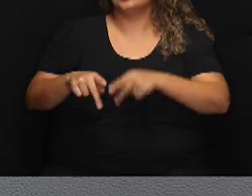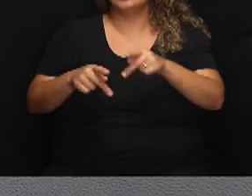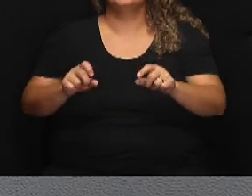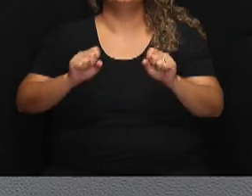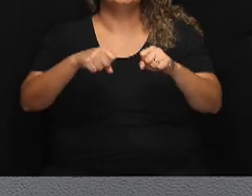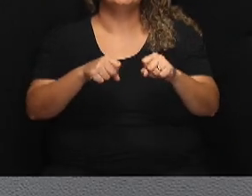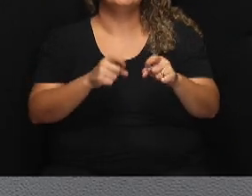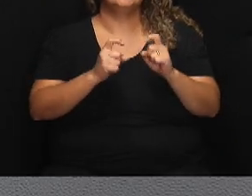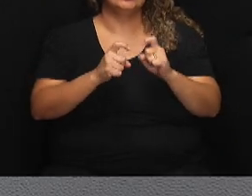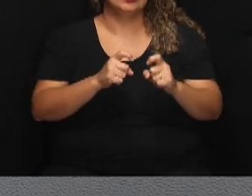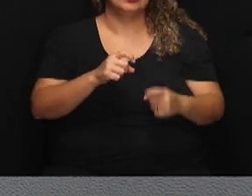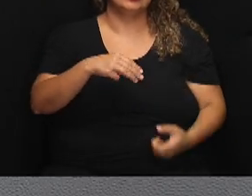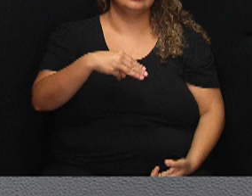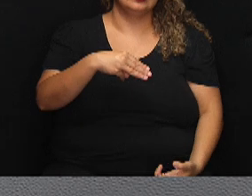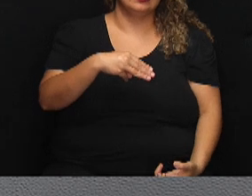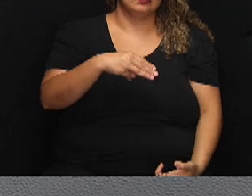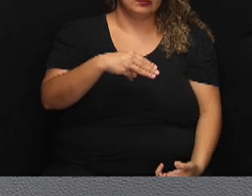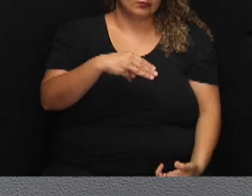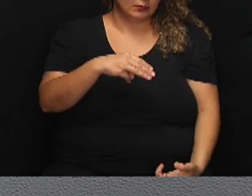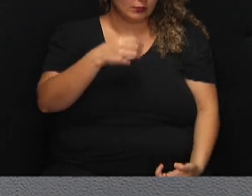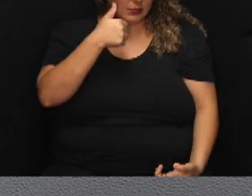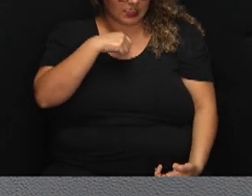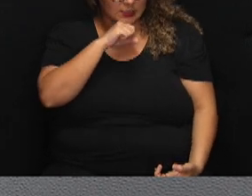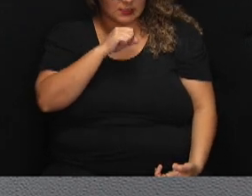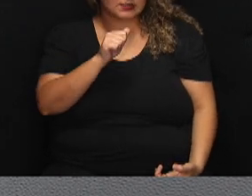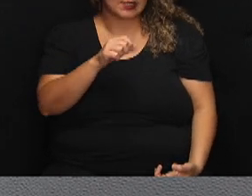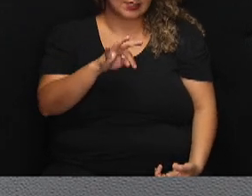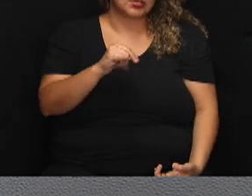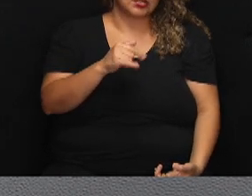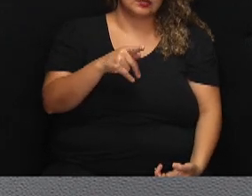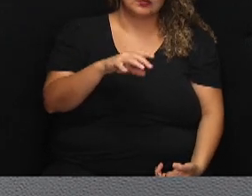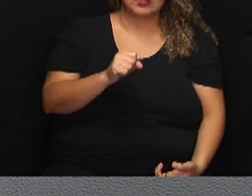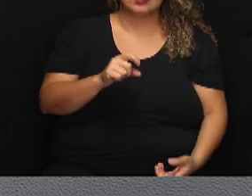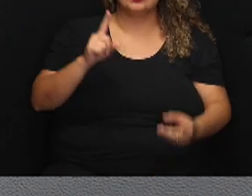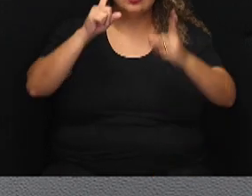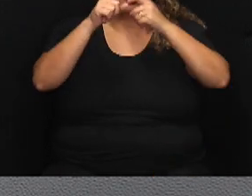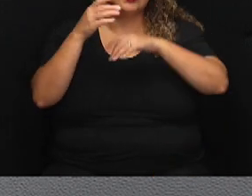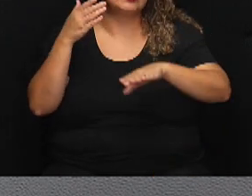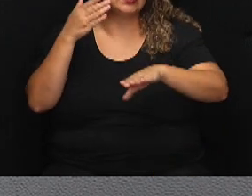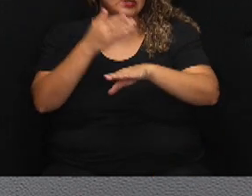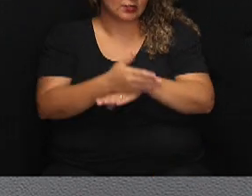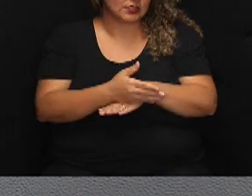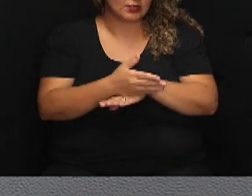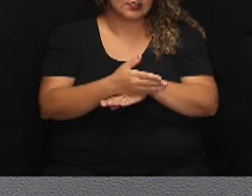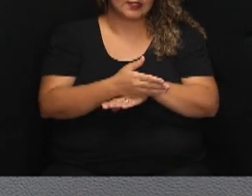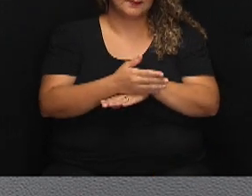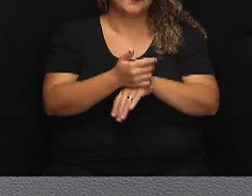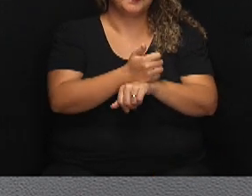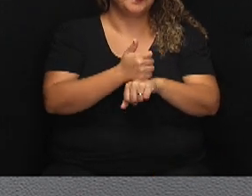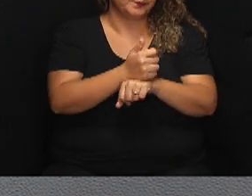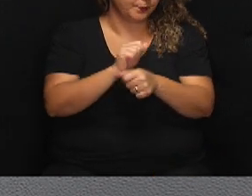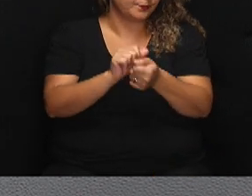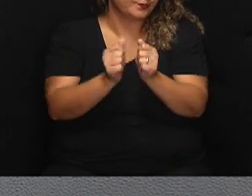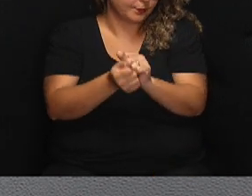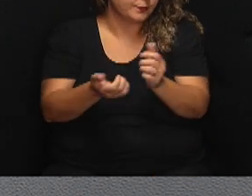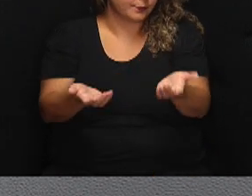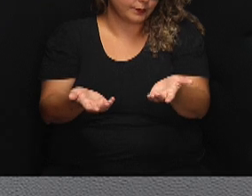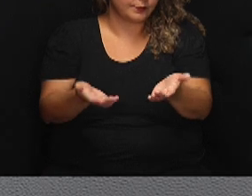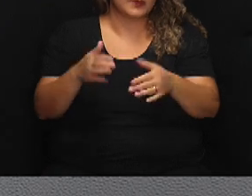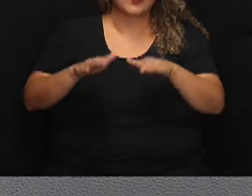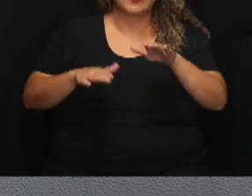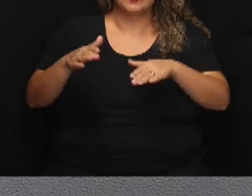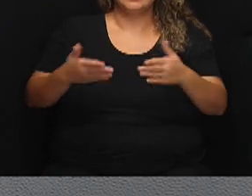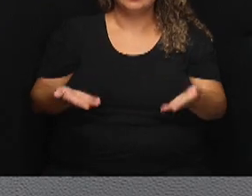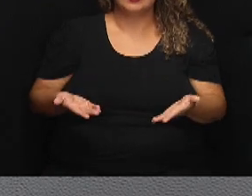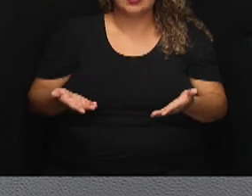com mães atípicas, né, elas relataram a dificuldade de conseguir terem acesso a profissionais adequados, né, e muitas